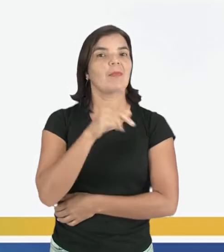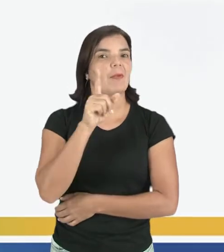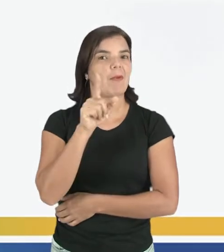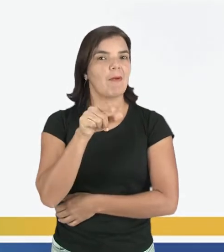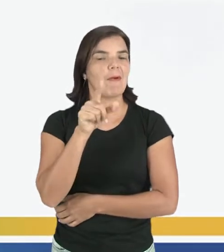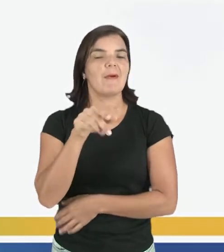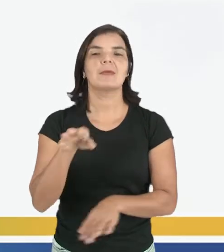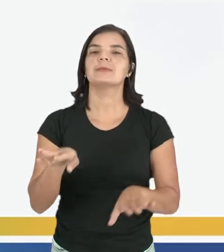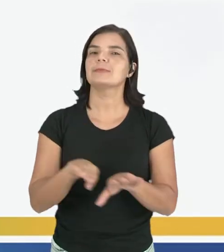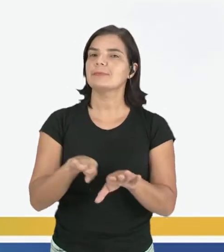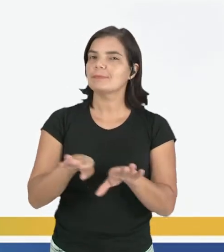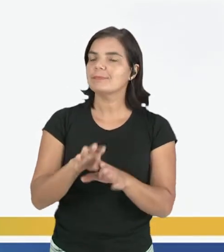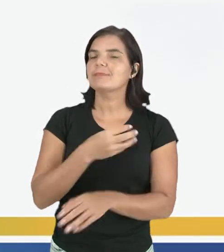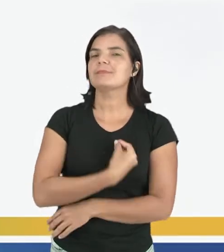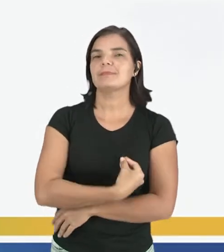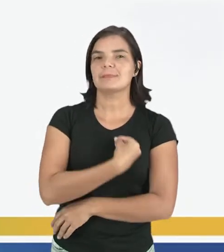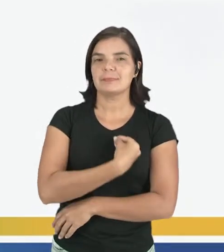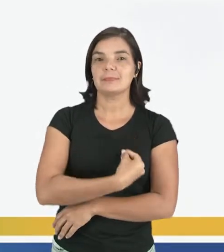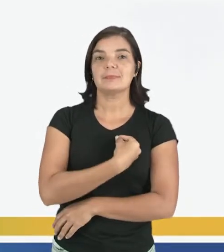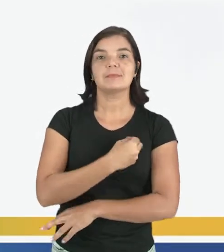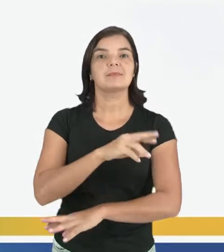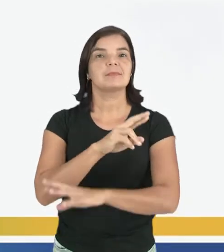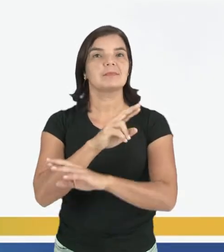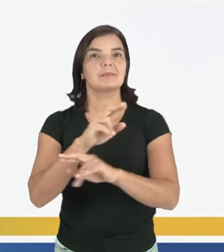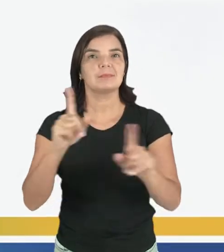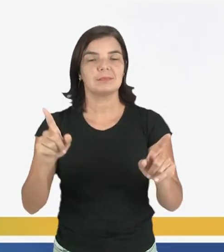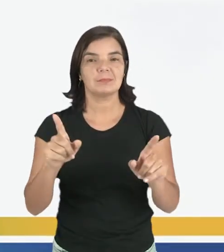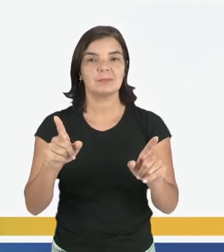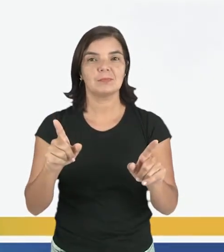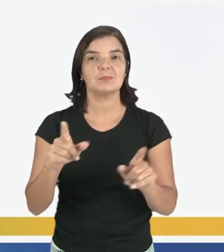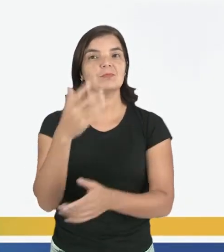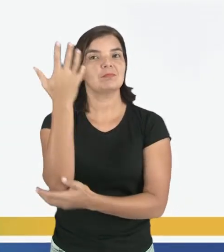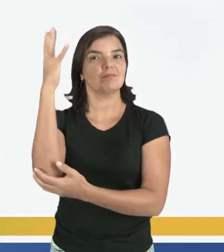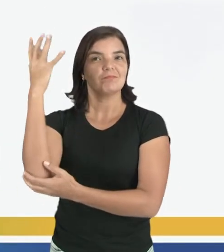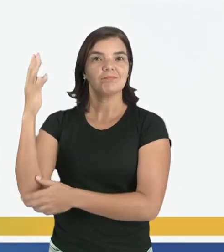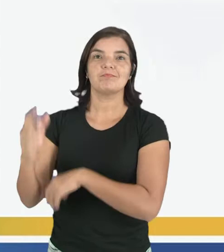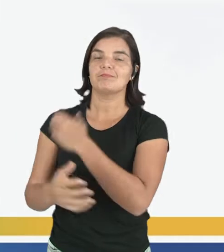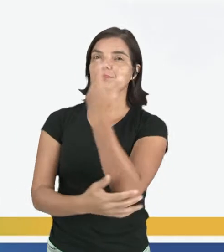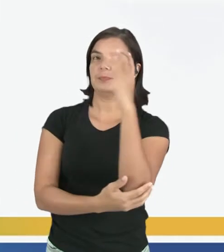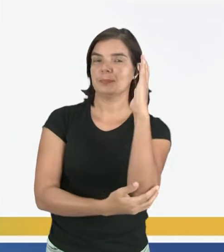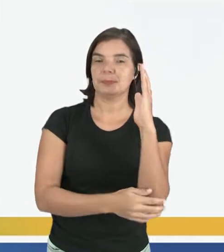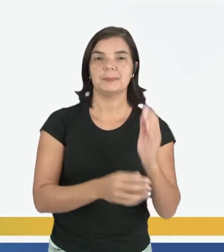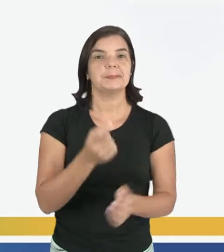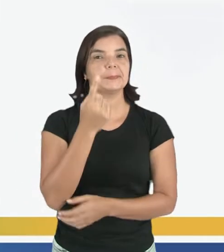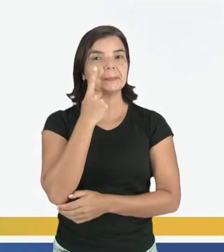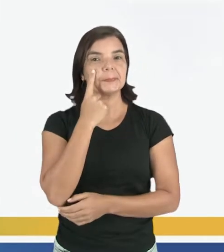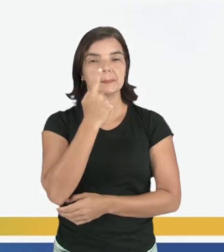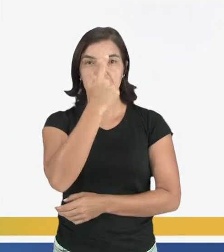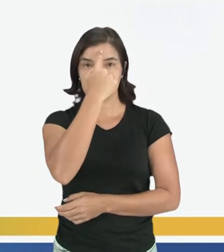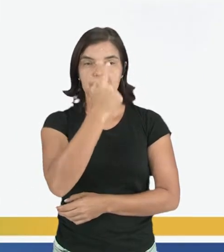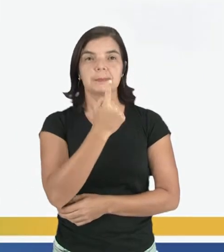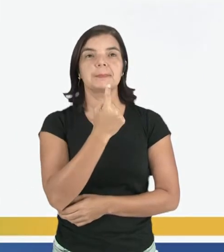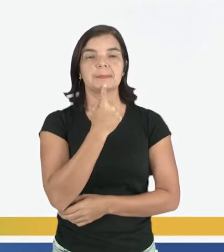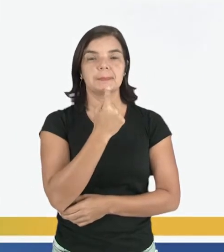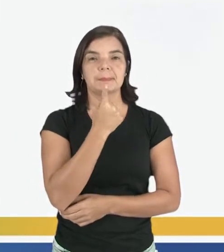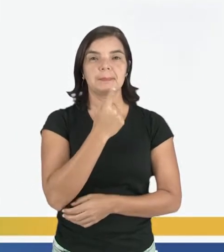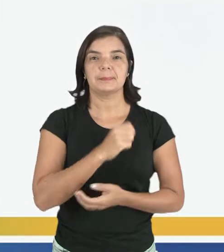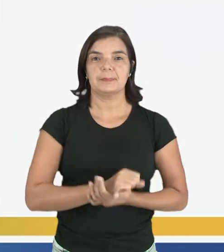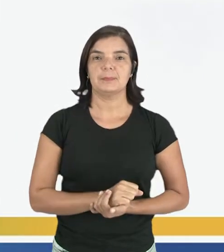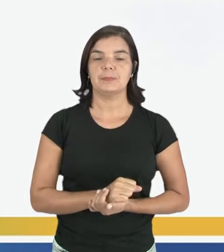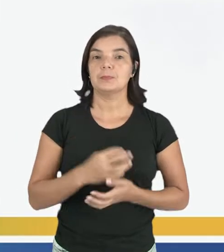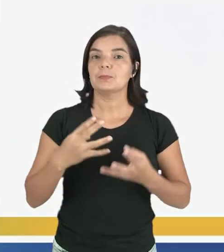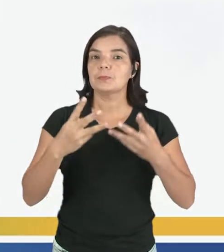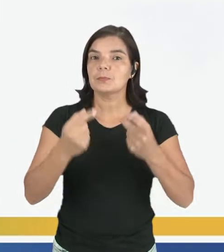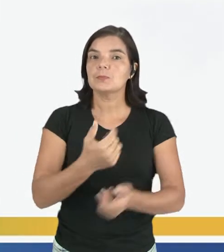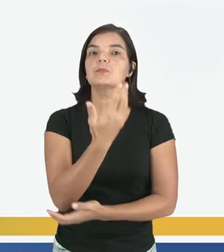mesmo, seres vivos, e são diferentes uma das outras. Observem bem a imagem.